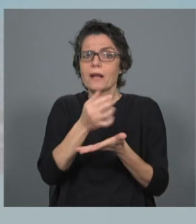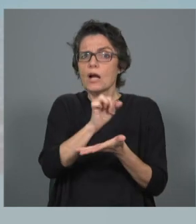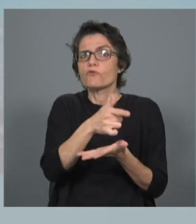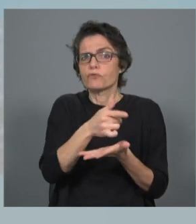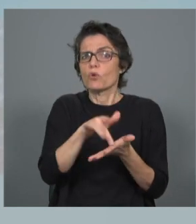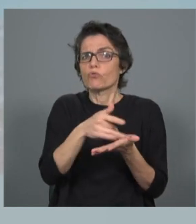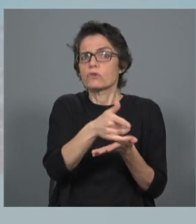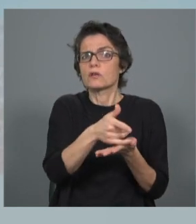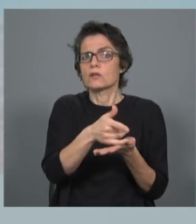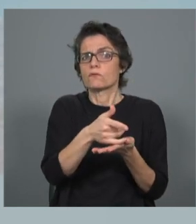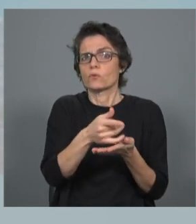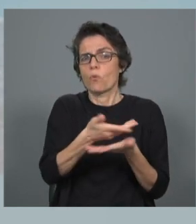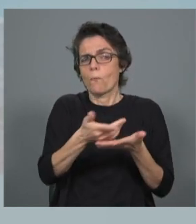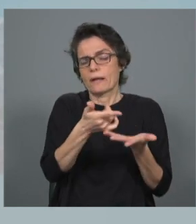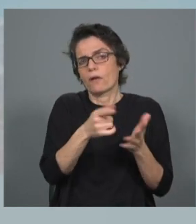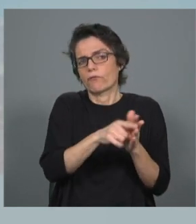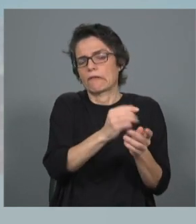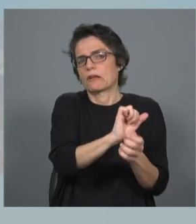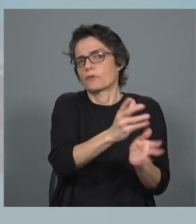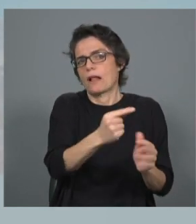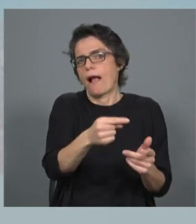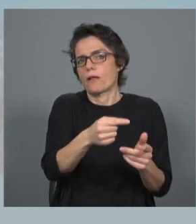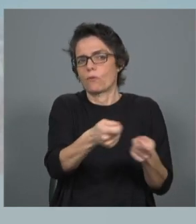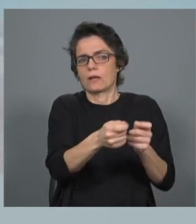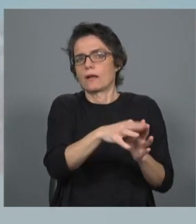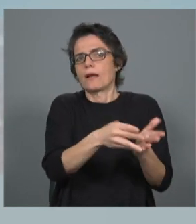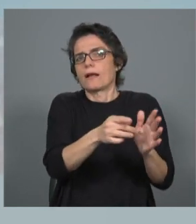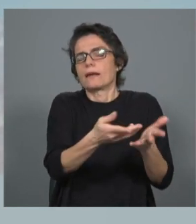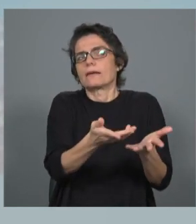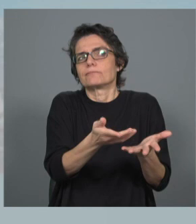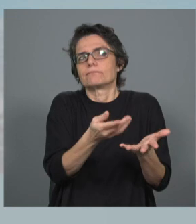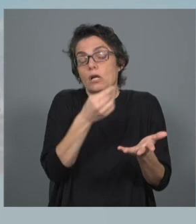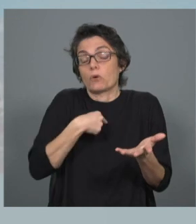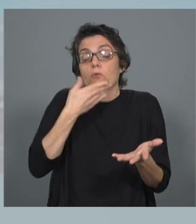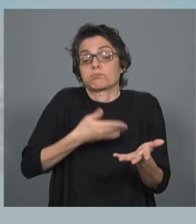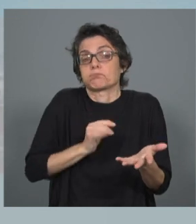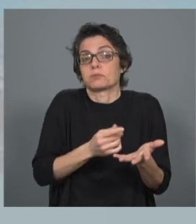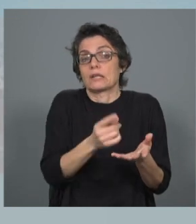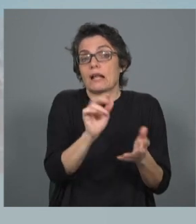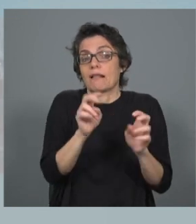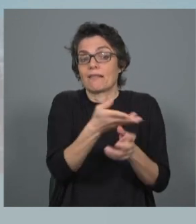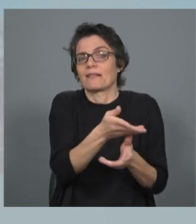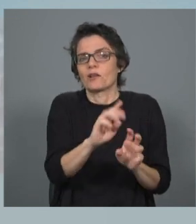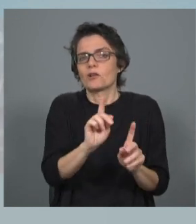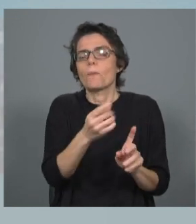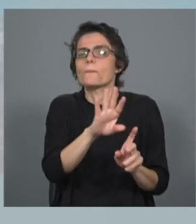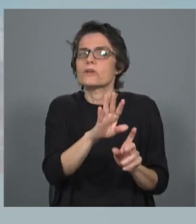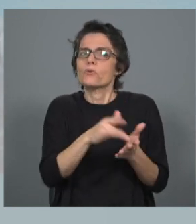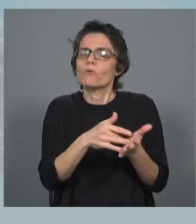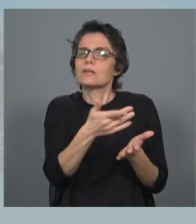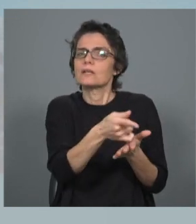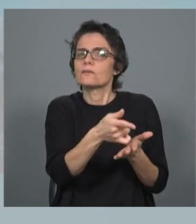tal, obedecerá às leis do mercado. Enfim, não sou especialista na matéria, mas de facto os livros têm a